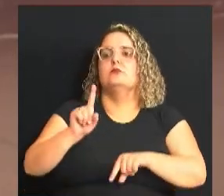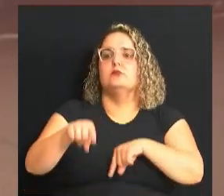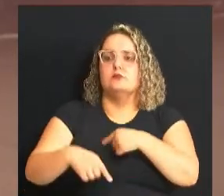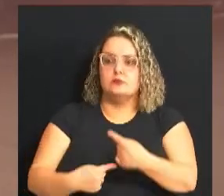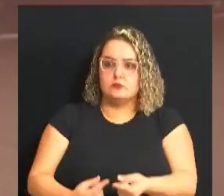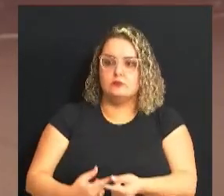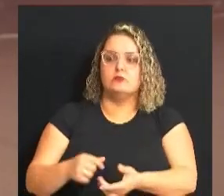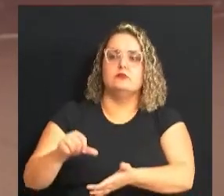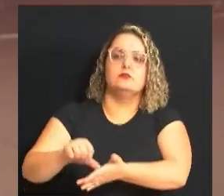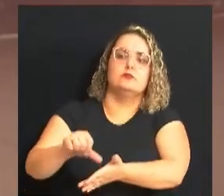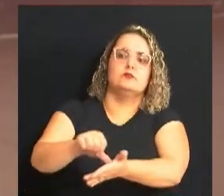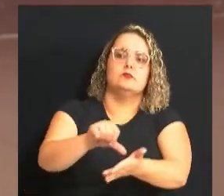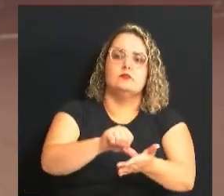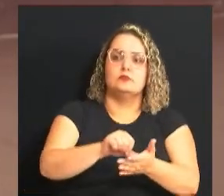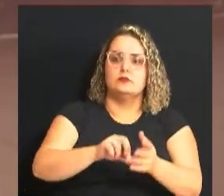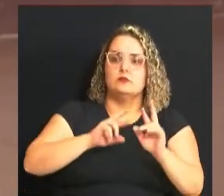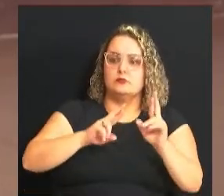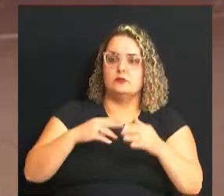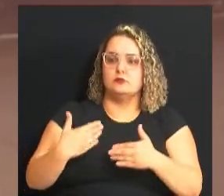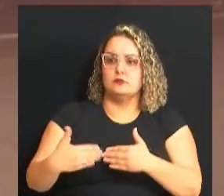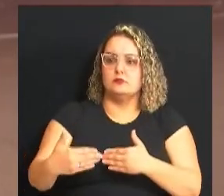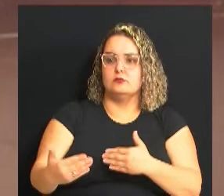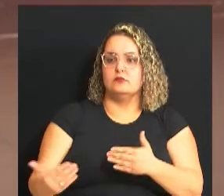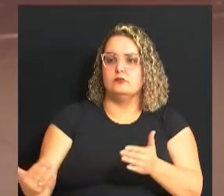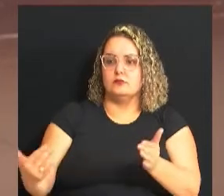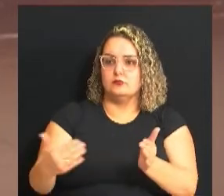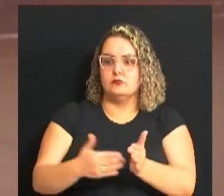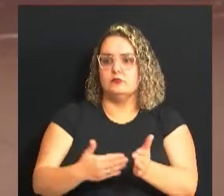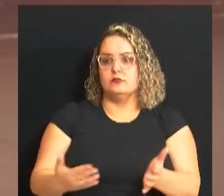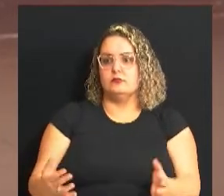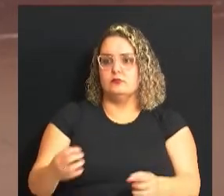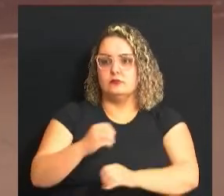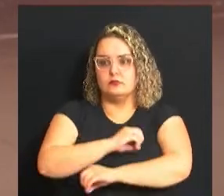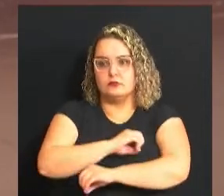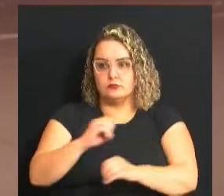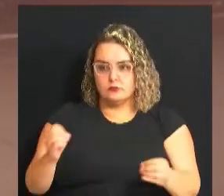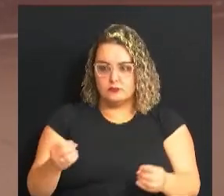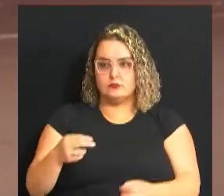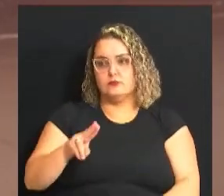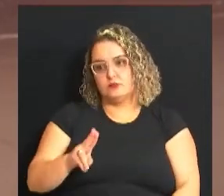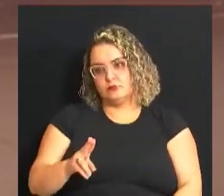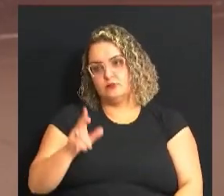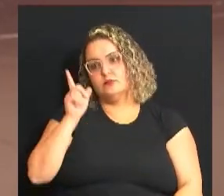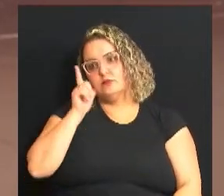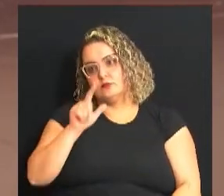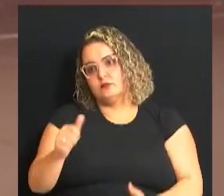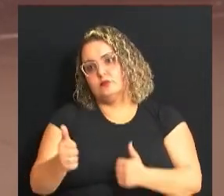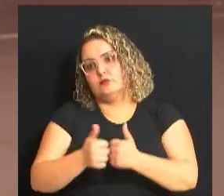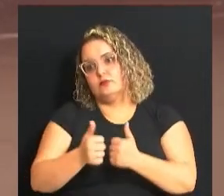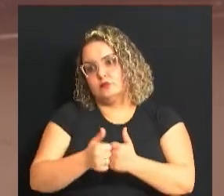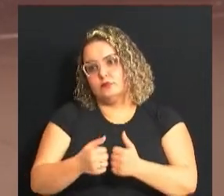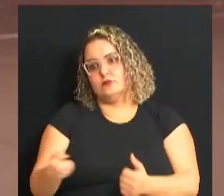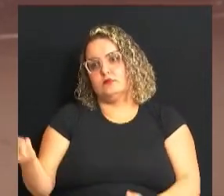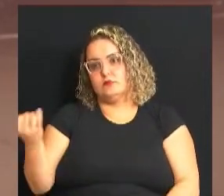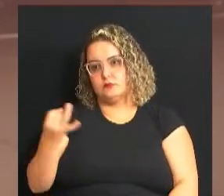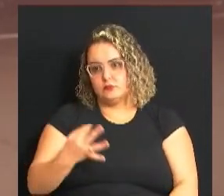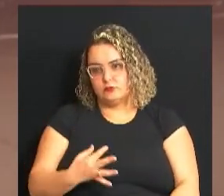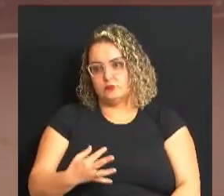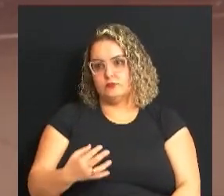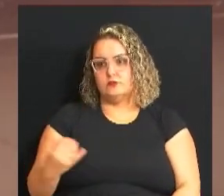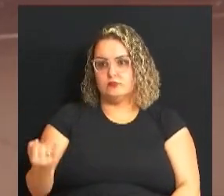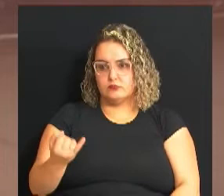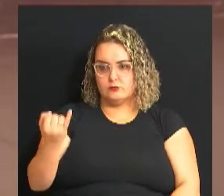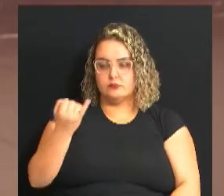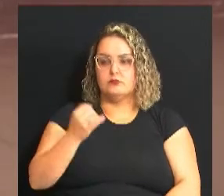núcleos e esperamos, assim, sucessivamente, até nós zerarmos ou, pelo menos, aproximarmos aí de uma quantidade